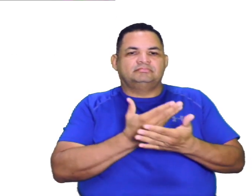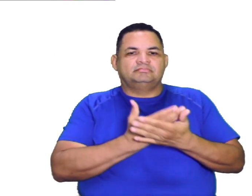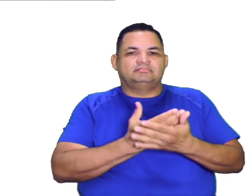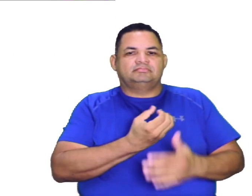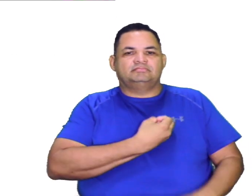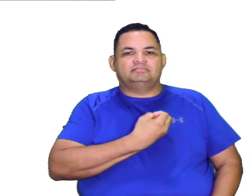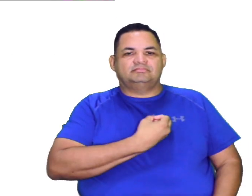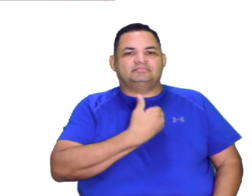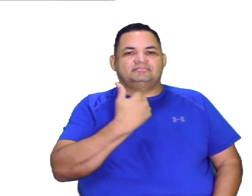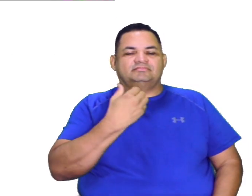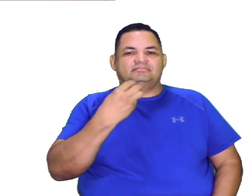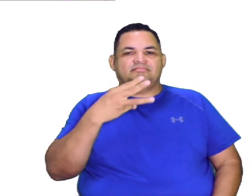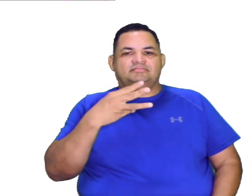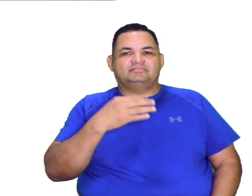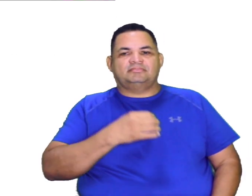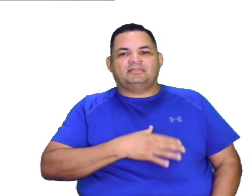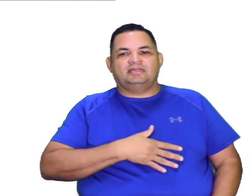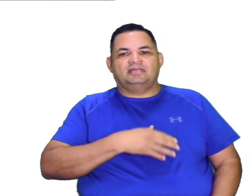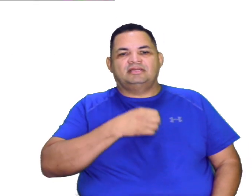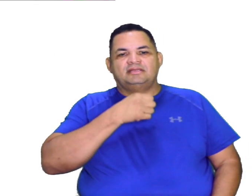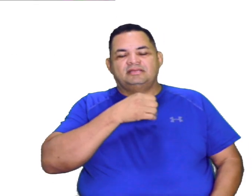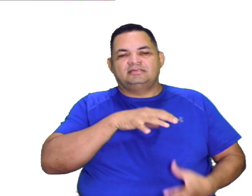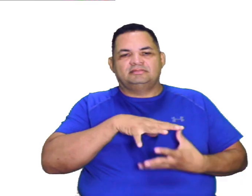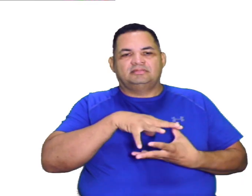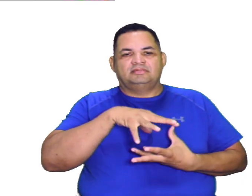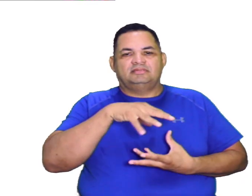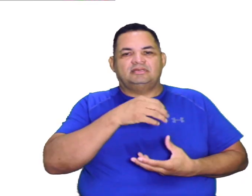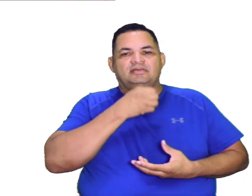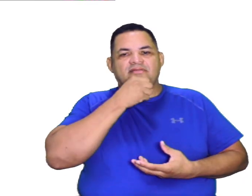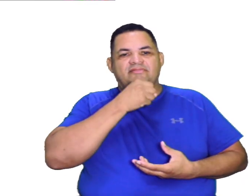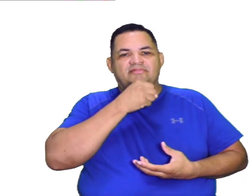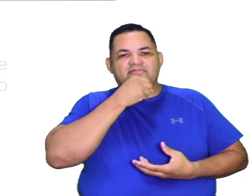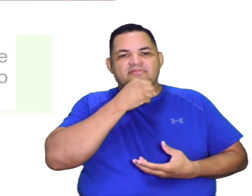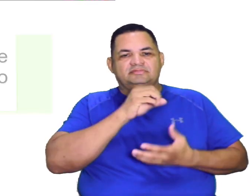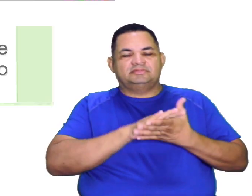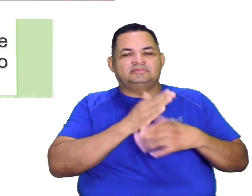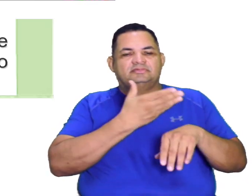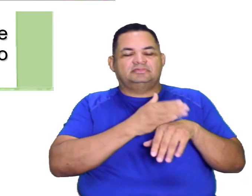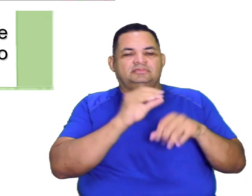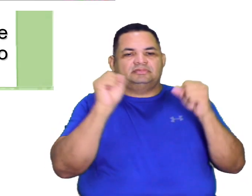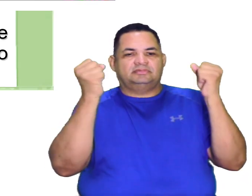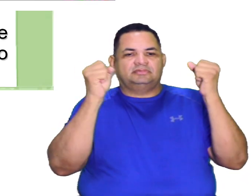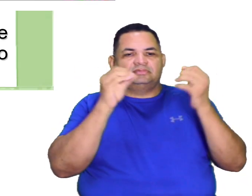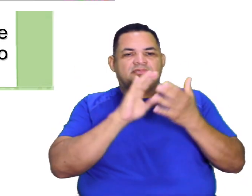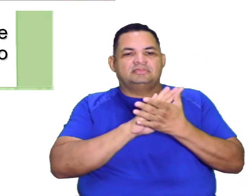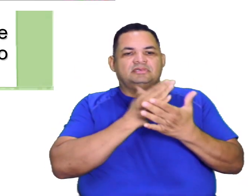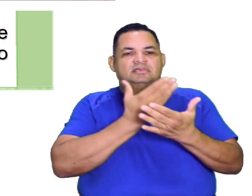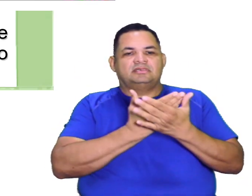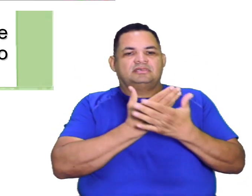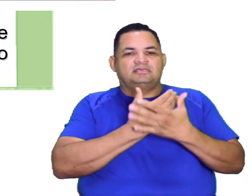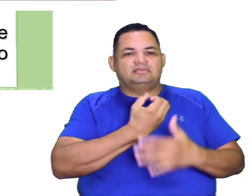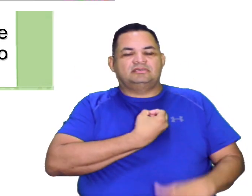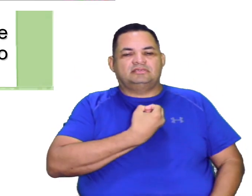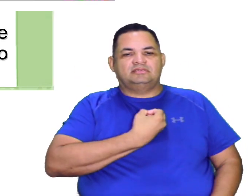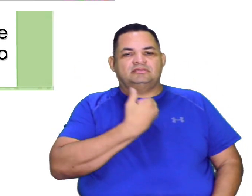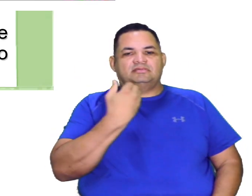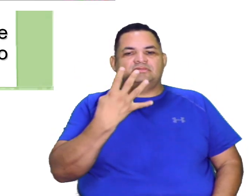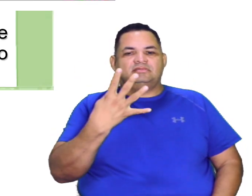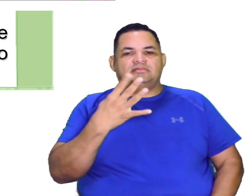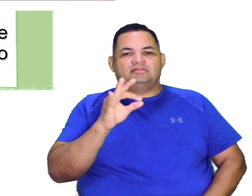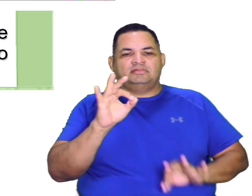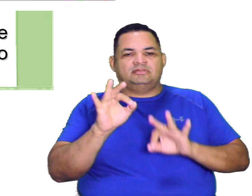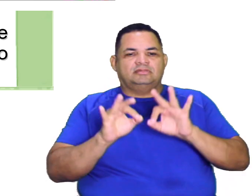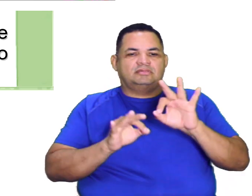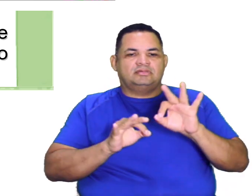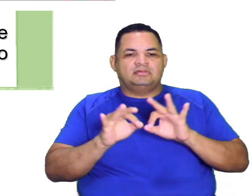aula número 13, envelhecimento e atividade física. A aula 14,